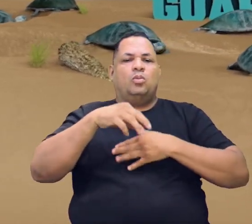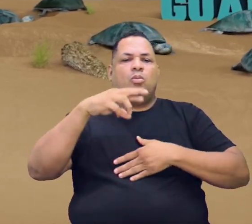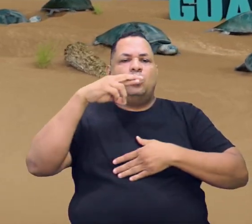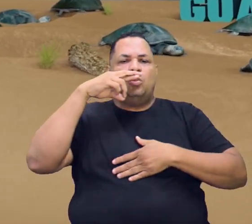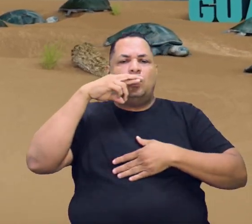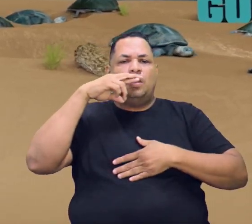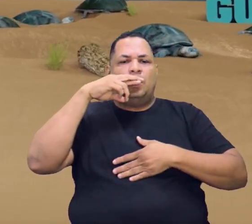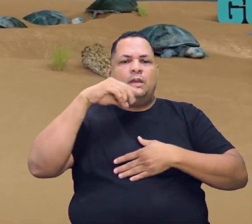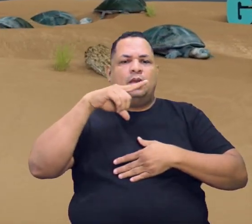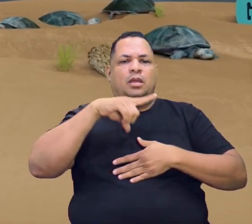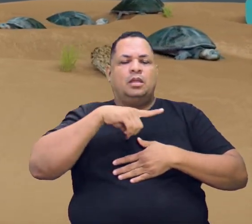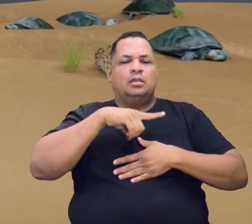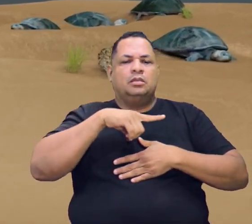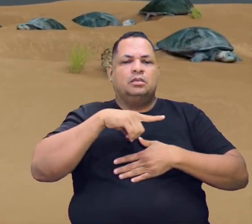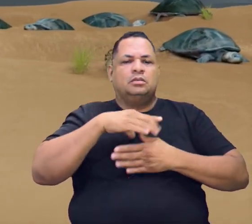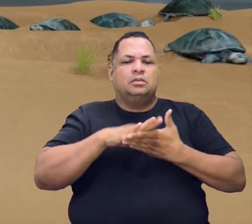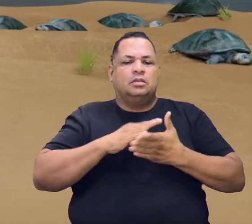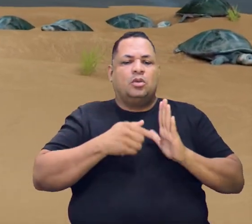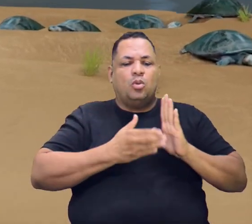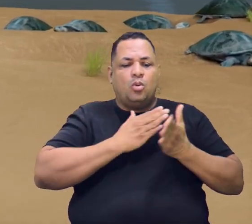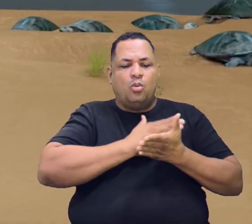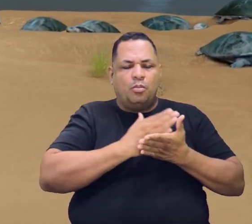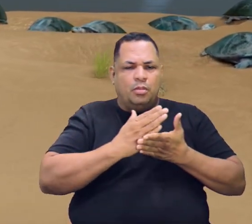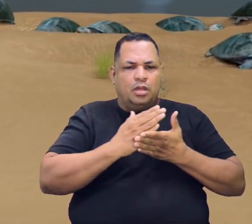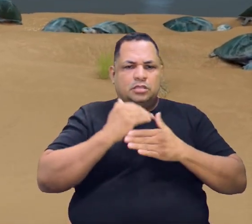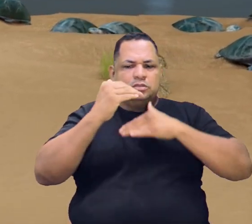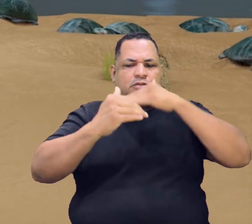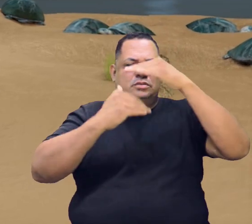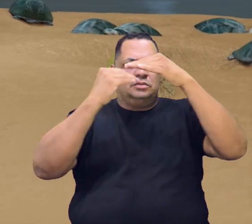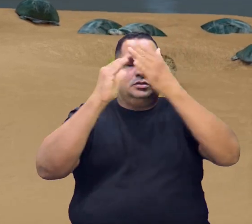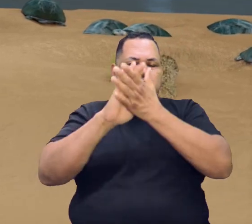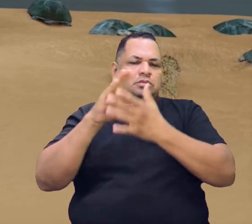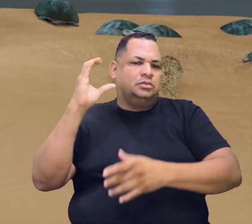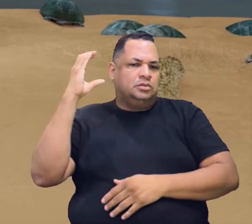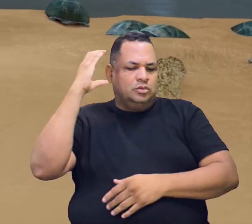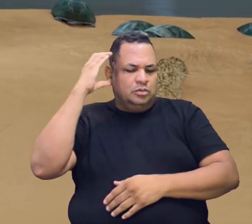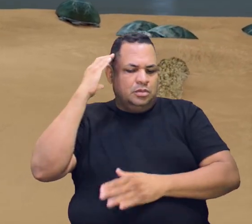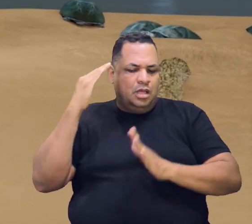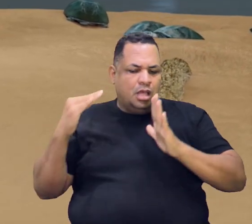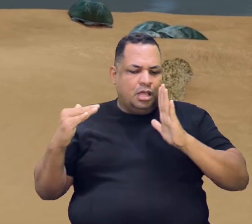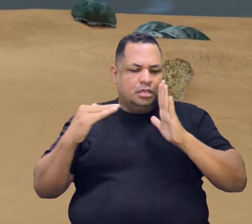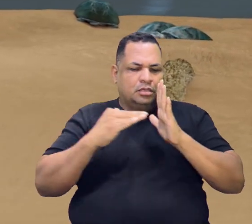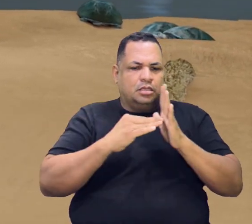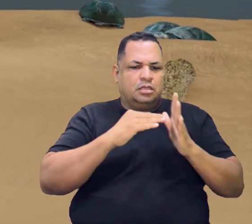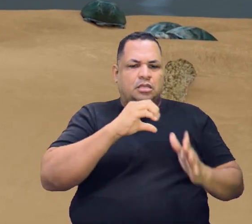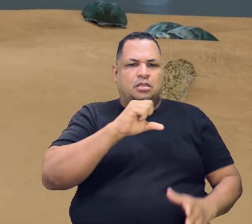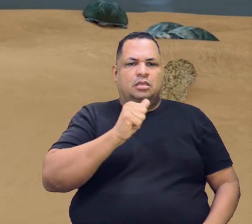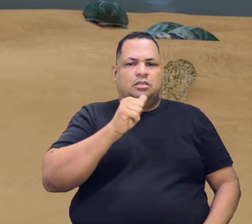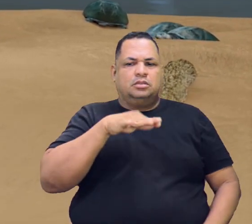da BR-364, você vai ter vários municípios, mas aqueles que